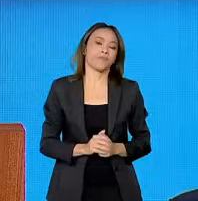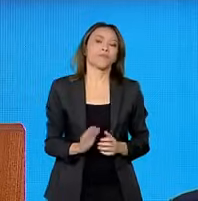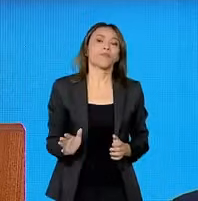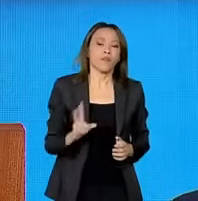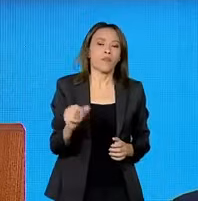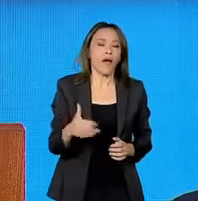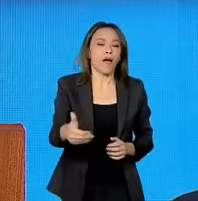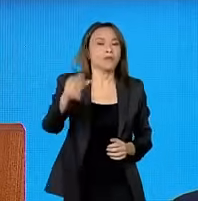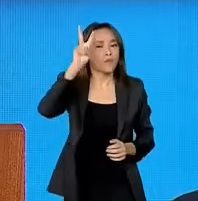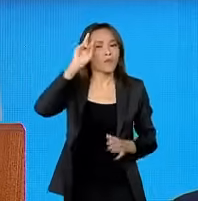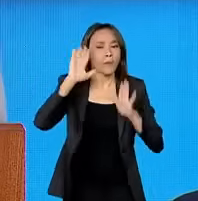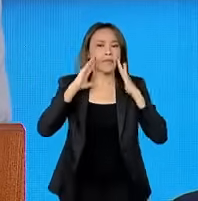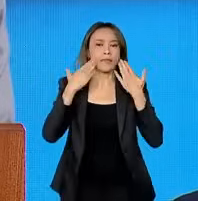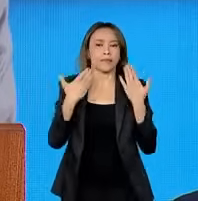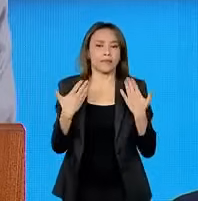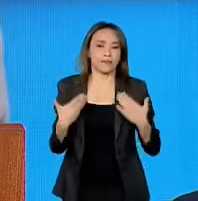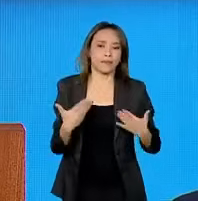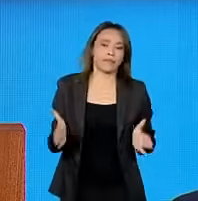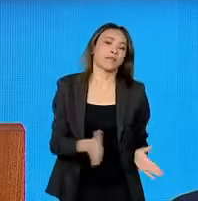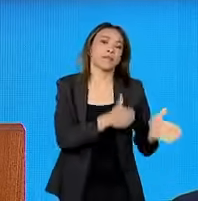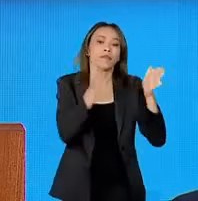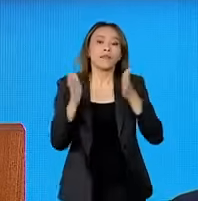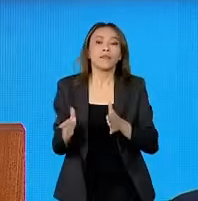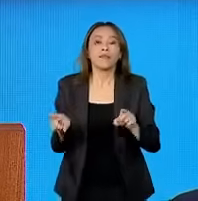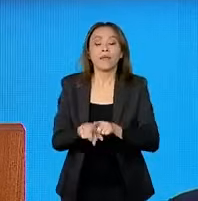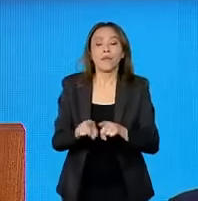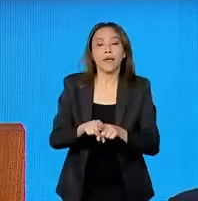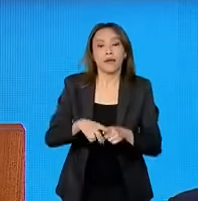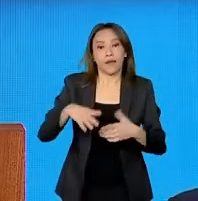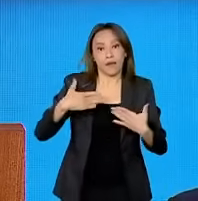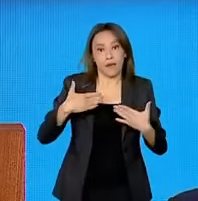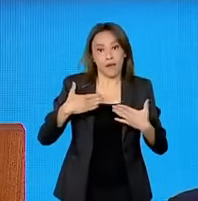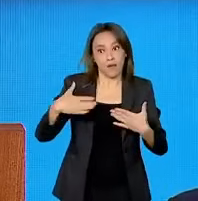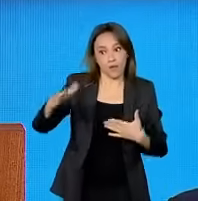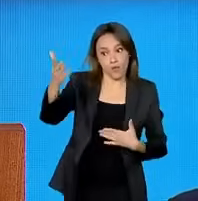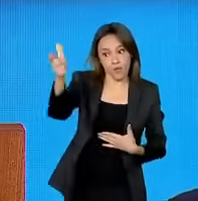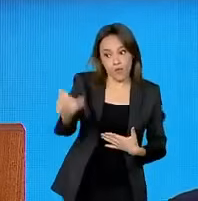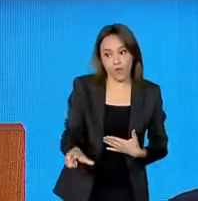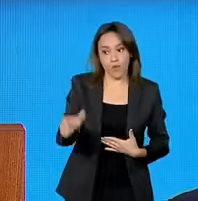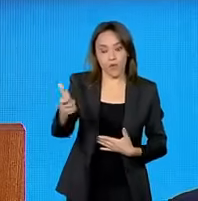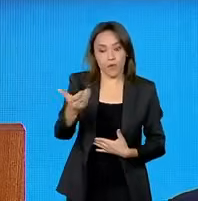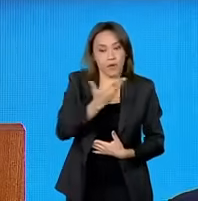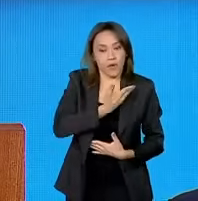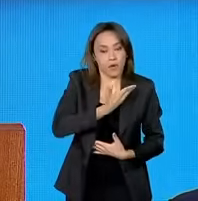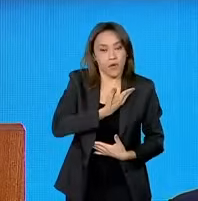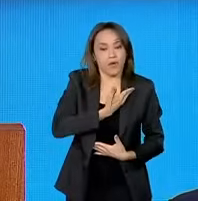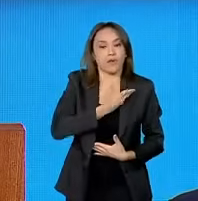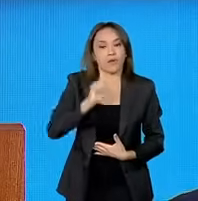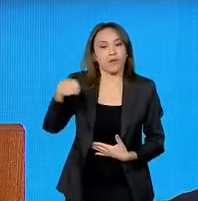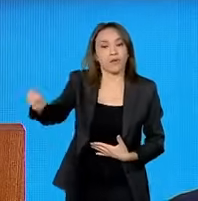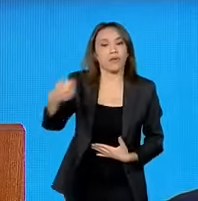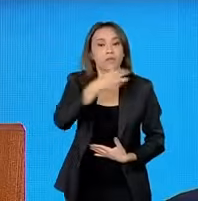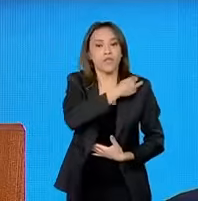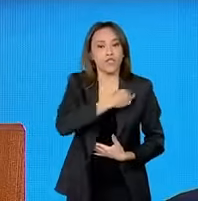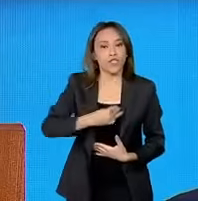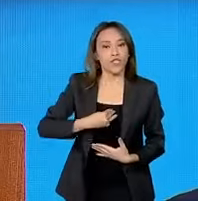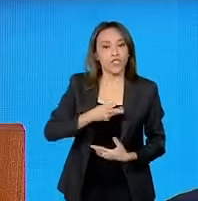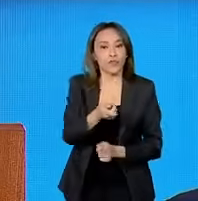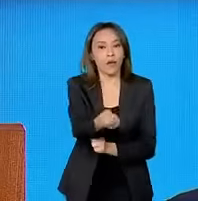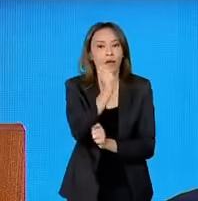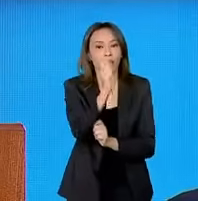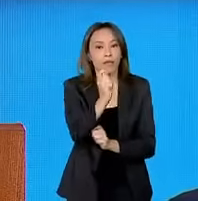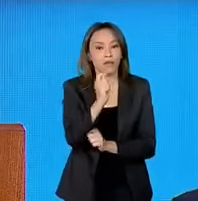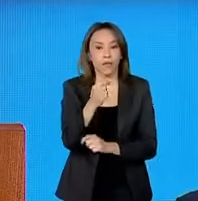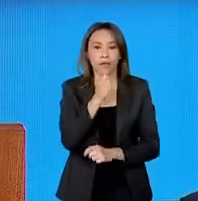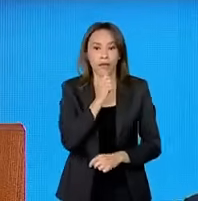cumprimentar nosso companheiro André de Paula, ministro da Pesca, que ainda não me levou para pescar uma